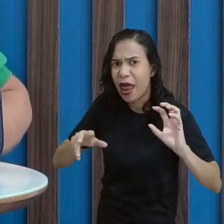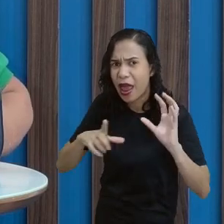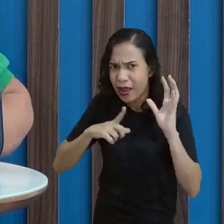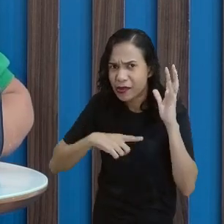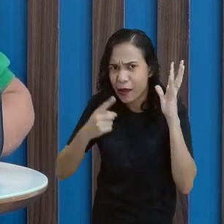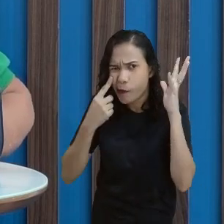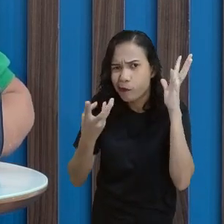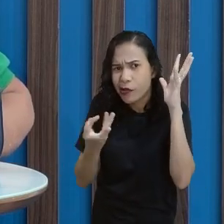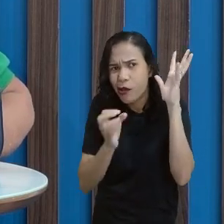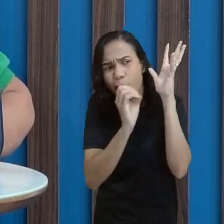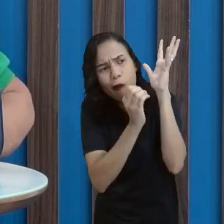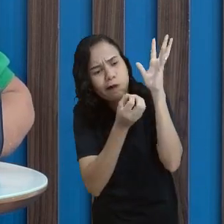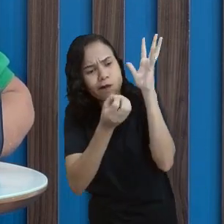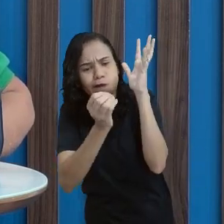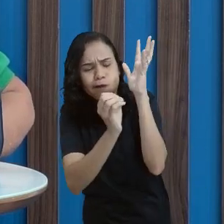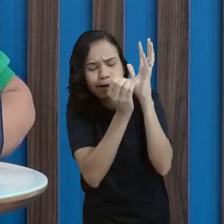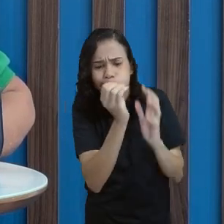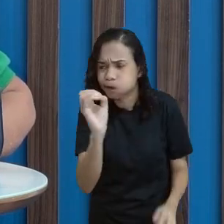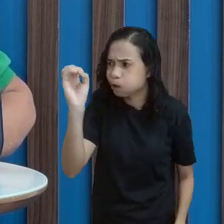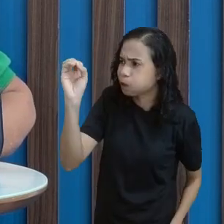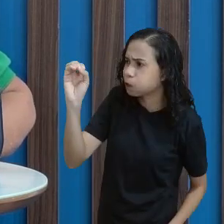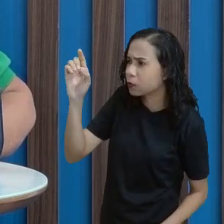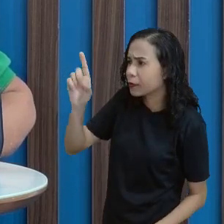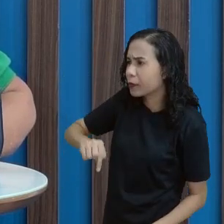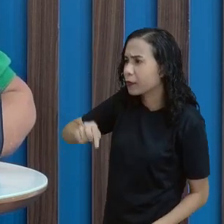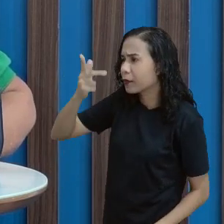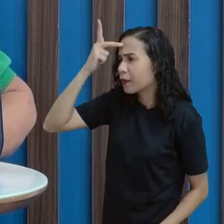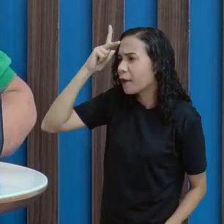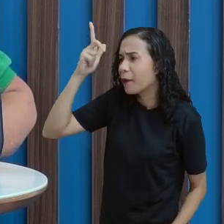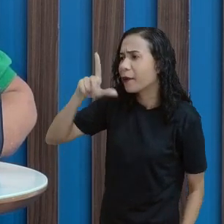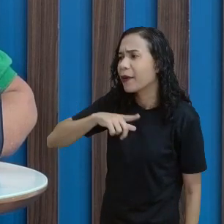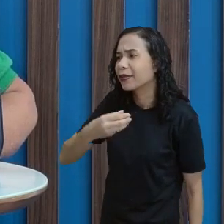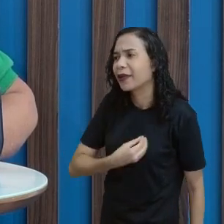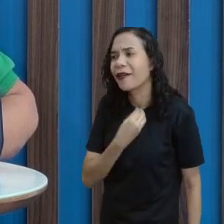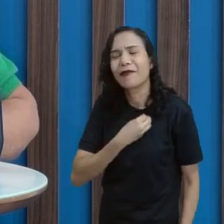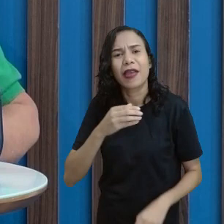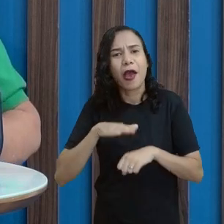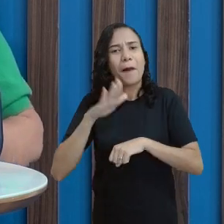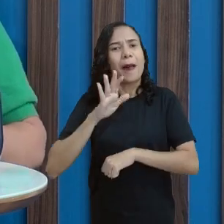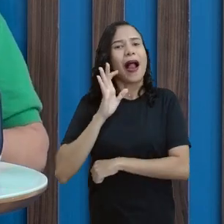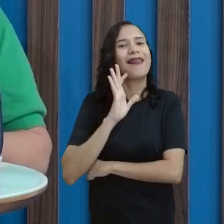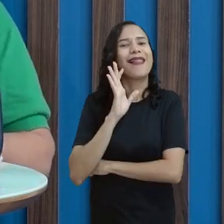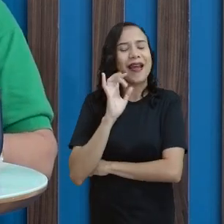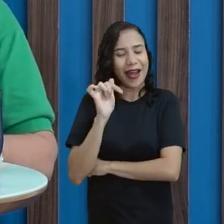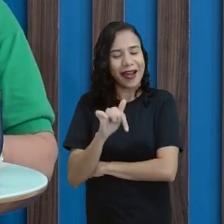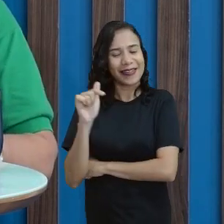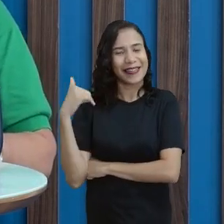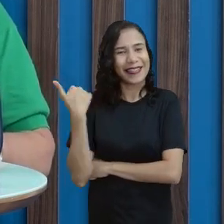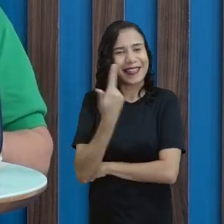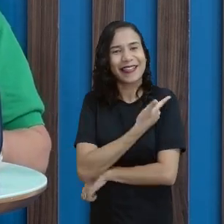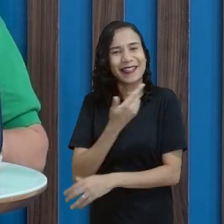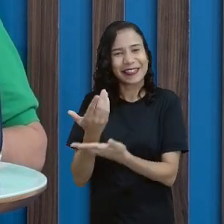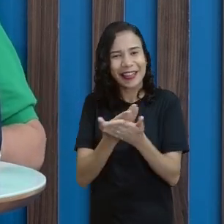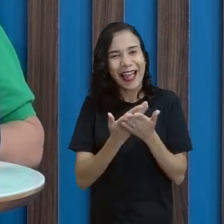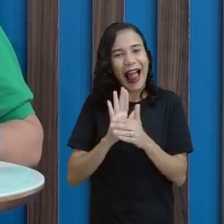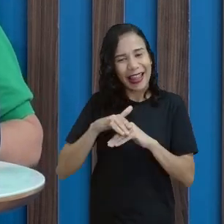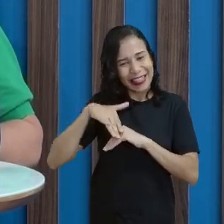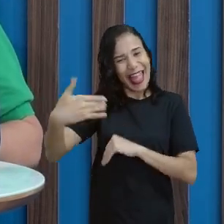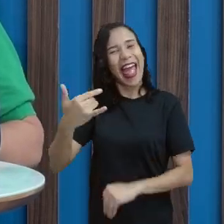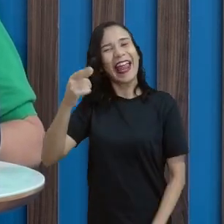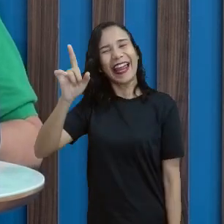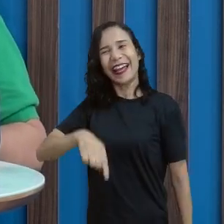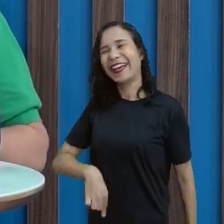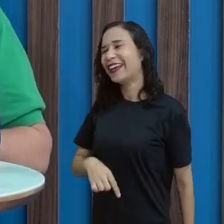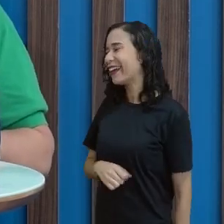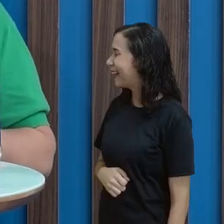bola né? diferente tem o quê, né? Tem um prof? cinegrafista aí, o preferido aqui nosso das nossas cinegrafista. externas.